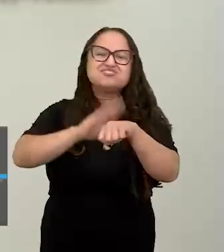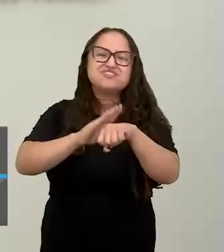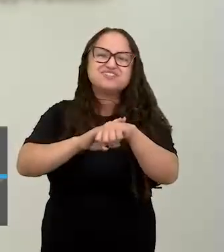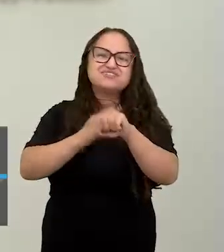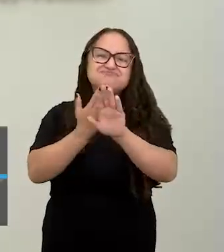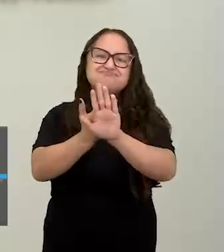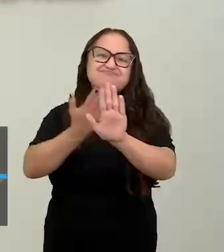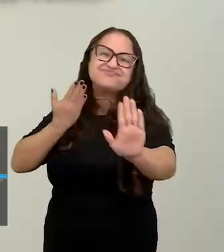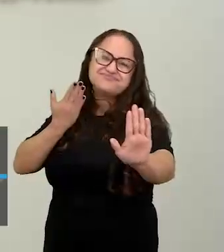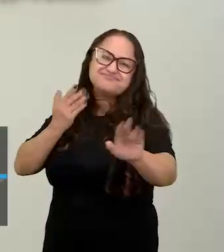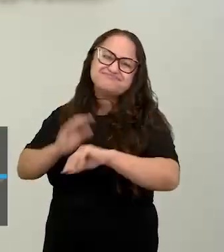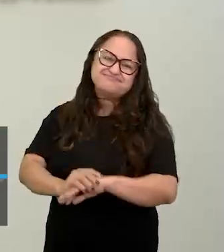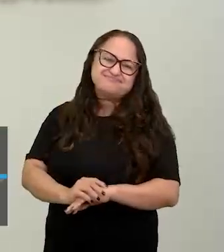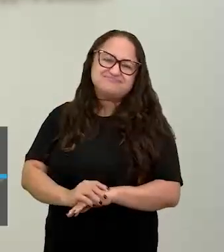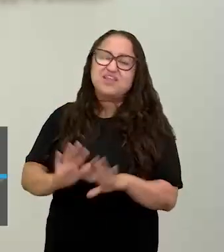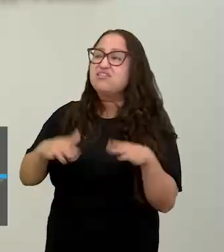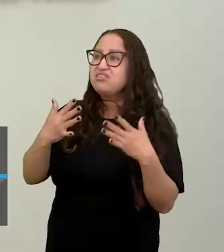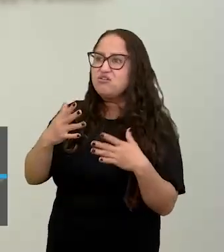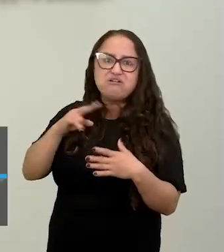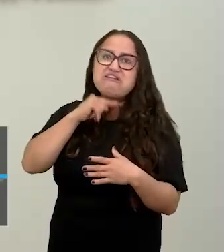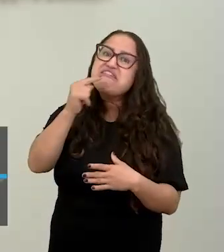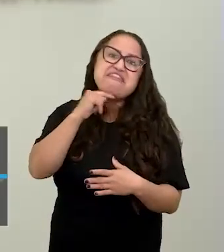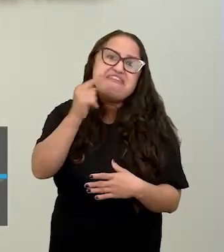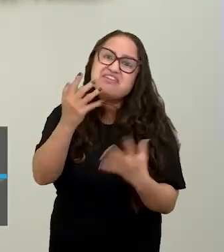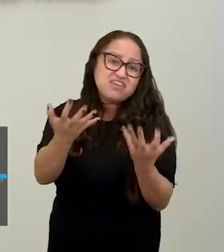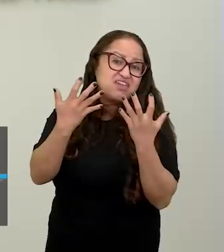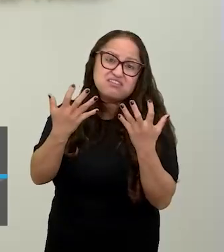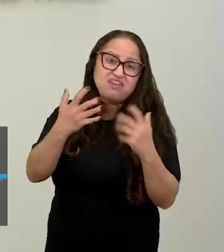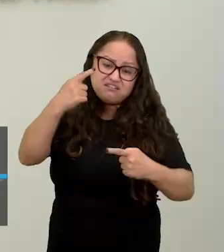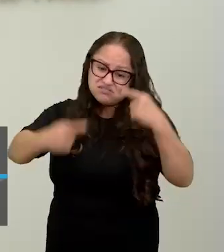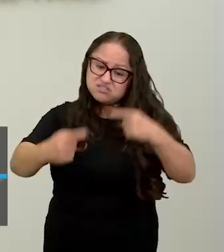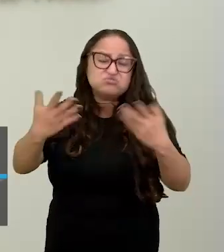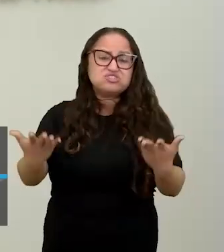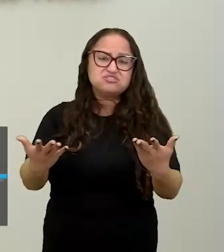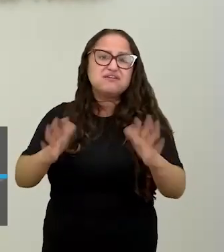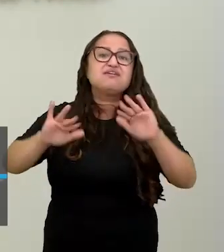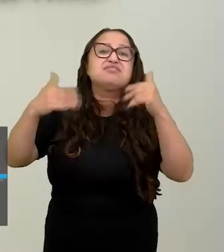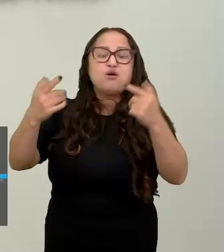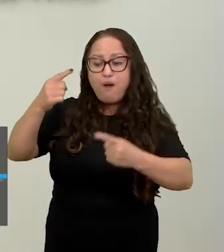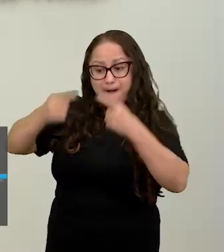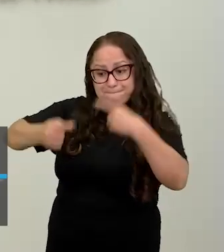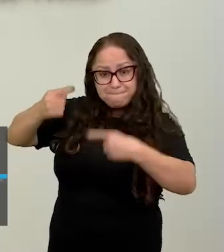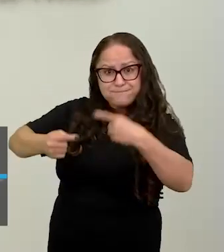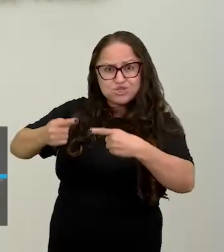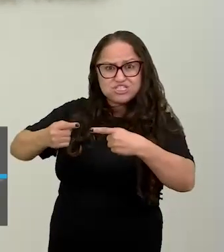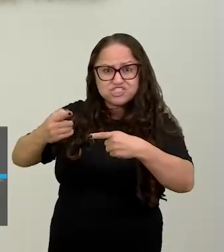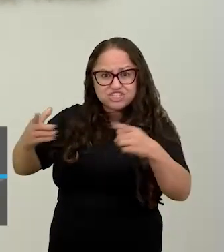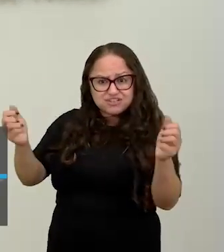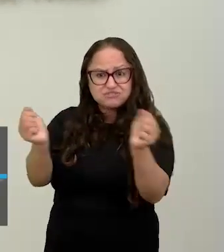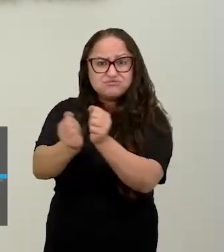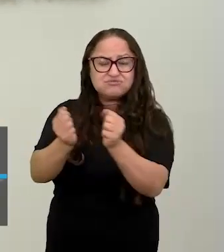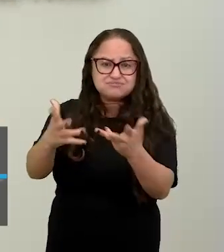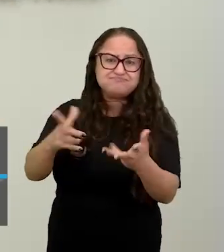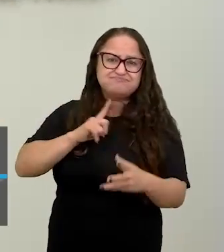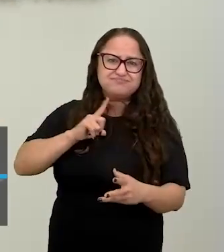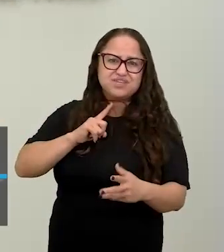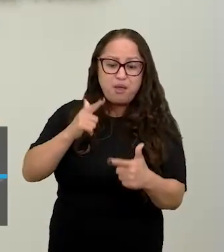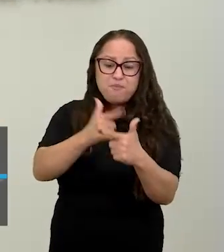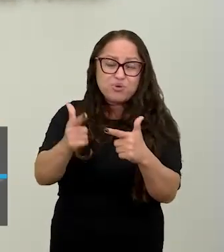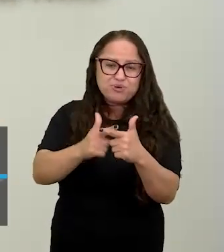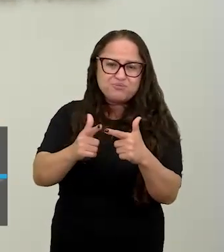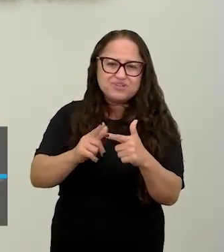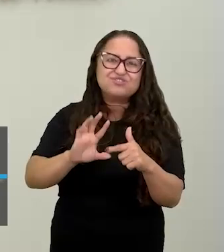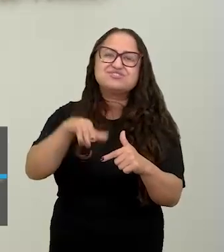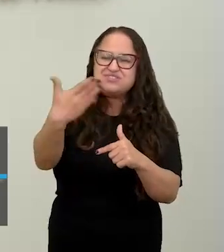discutir política, então é o seguinte, o Thiago vai lá e ele manda em tudo agora, aí você não precisa se preocupar. E aí, ao invés de a gente ter uma solução de problemas, a gente arruma